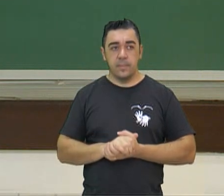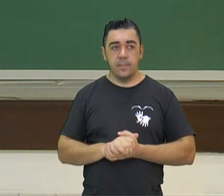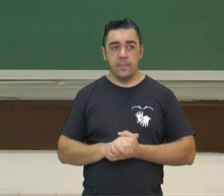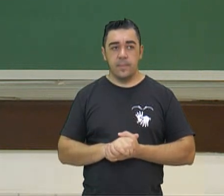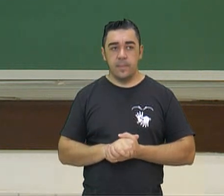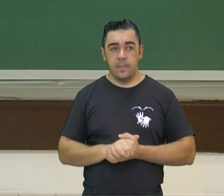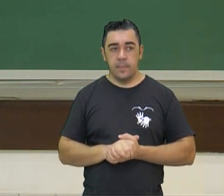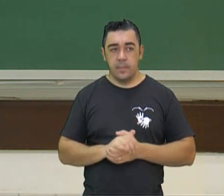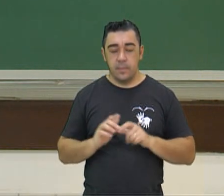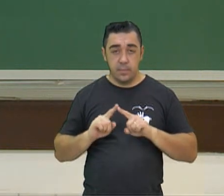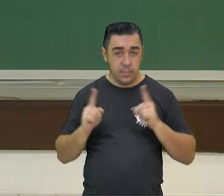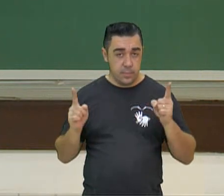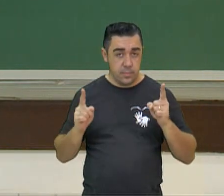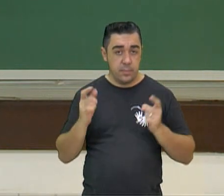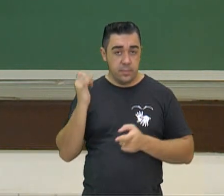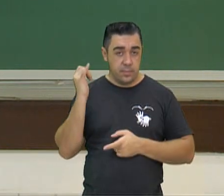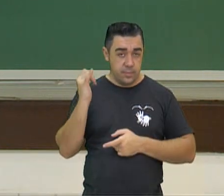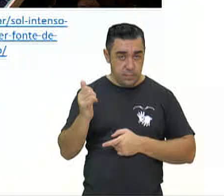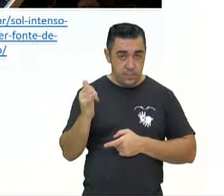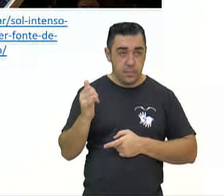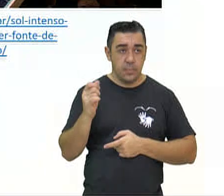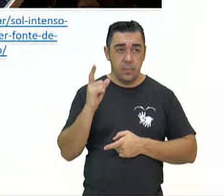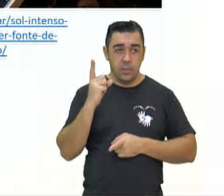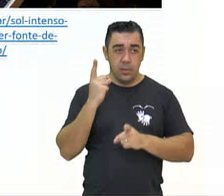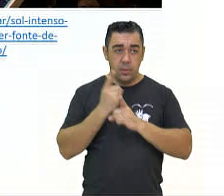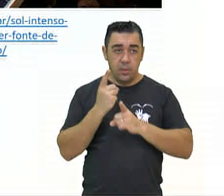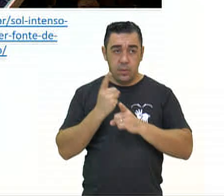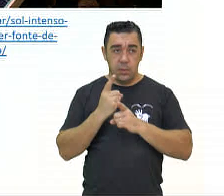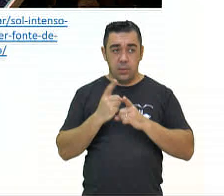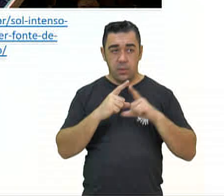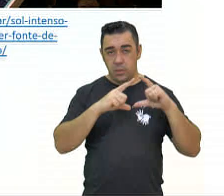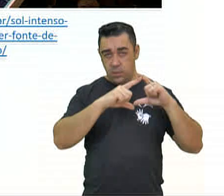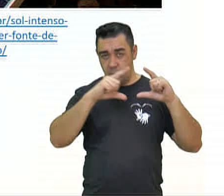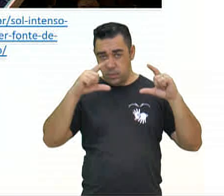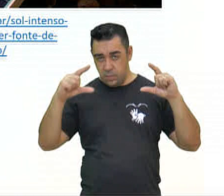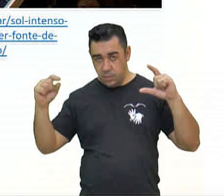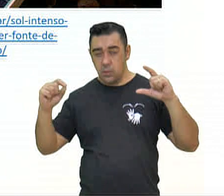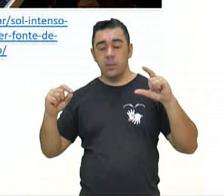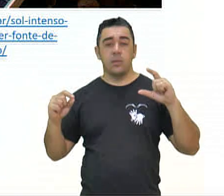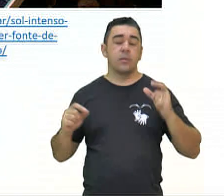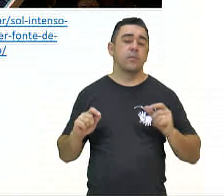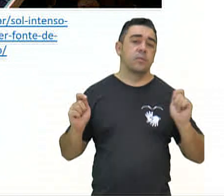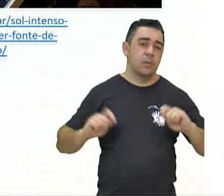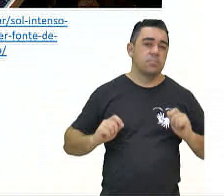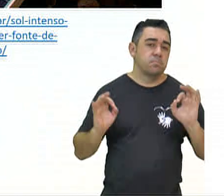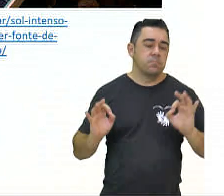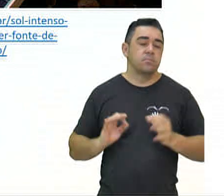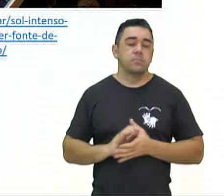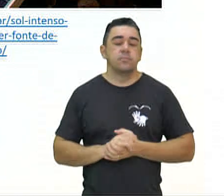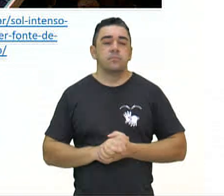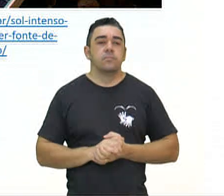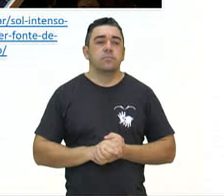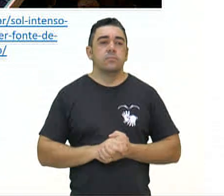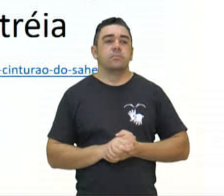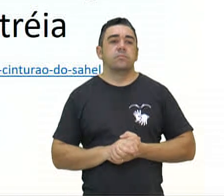se você encontrar um polígono completo, está valendo também.